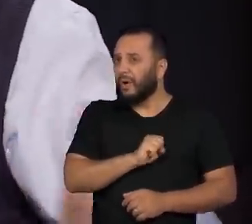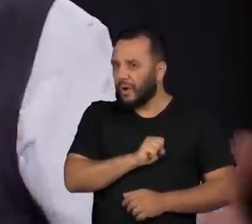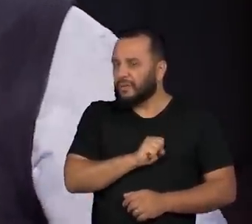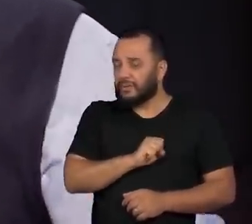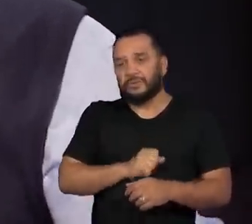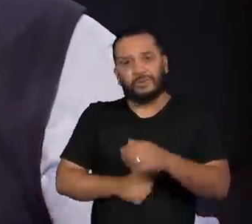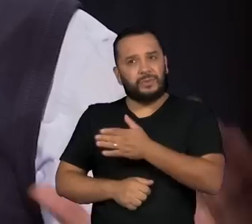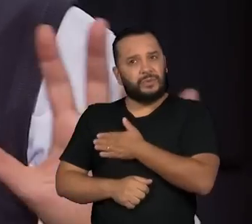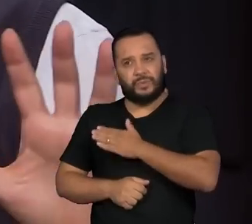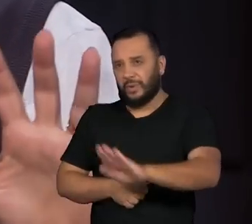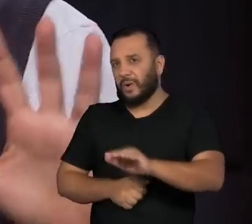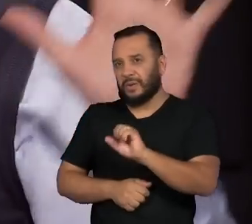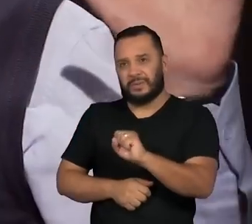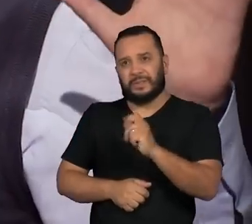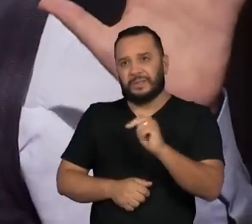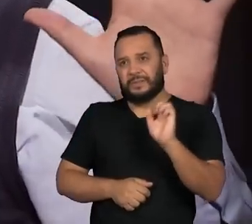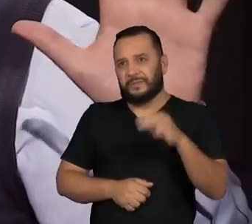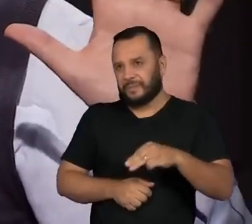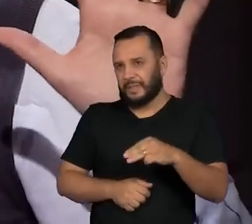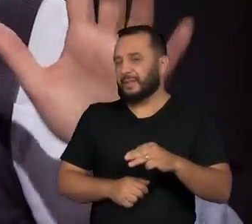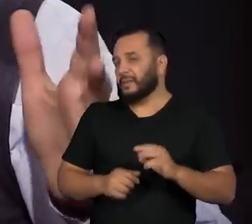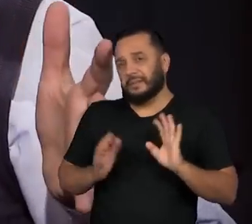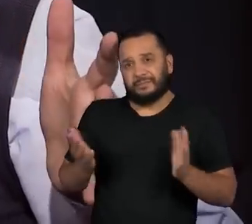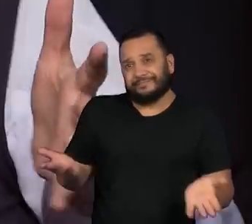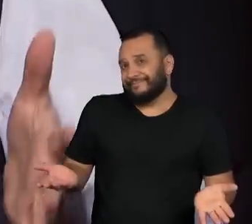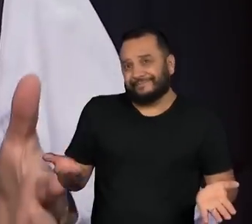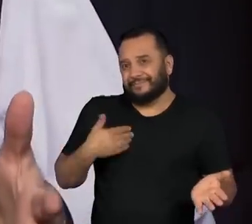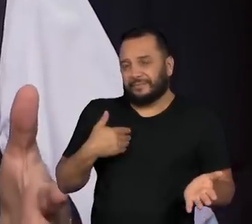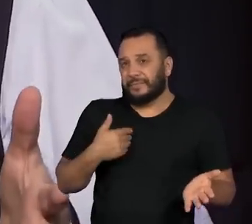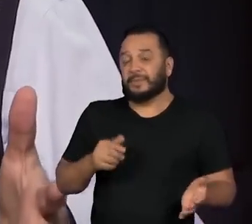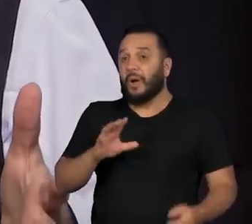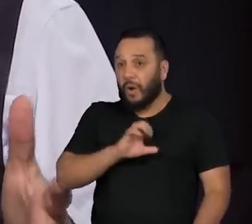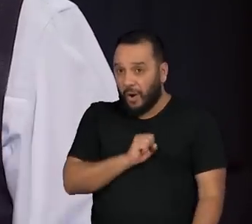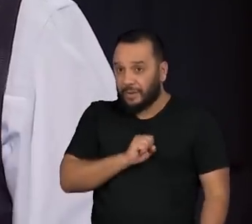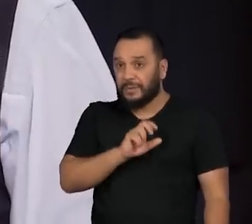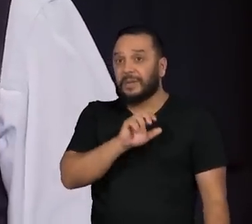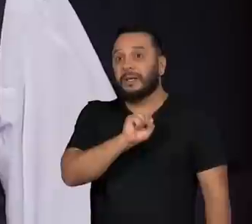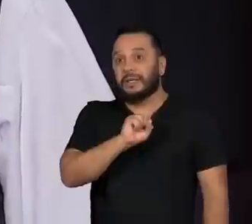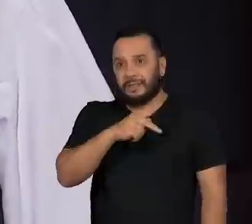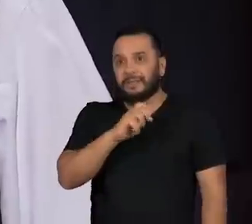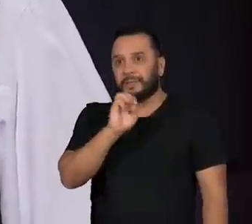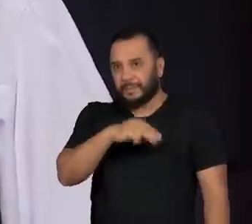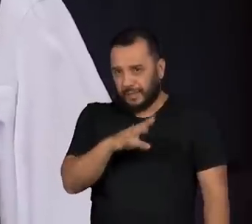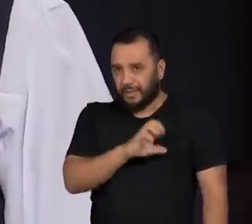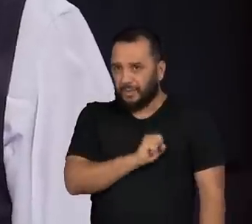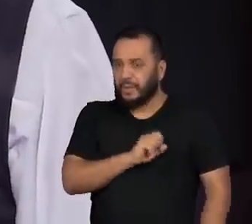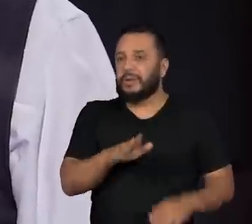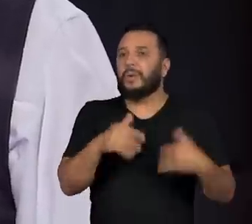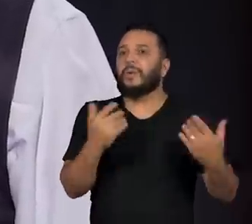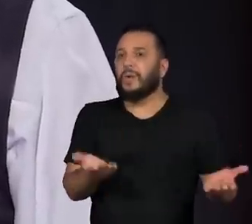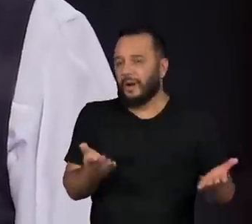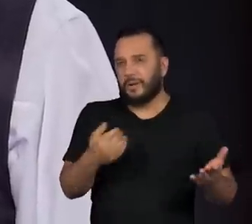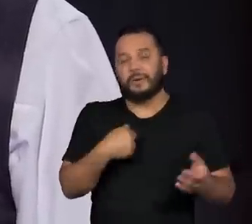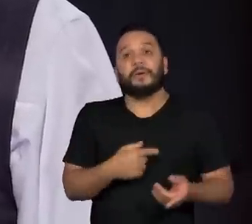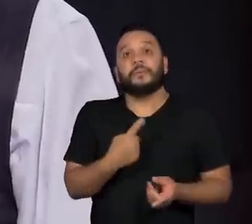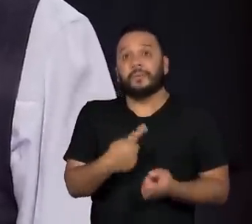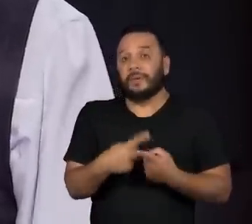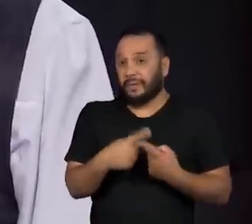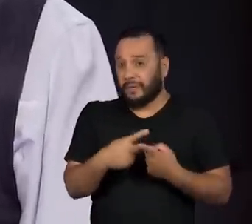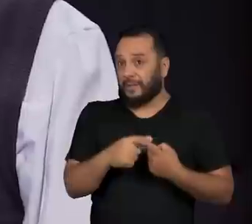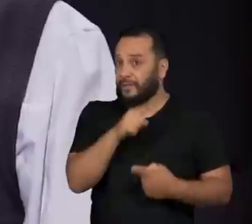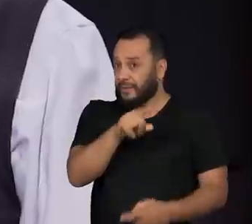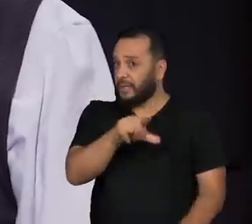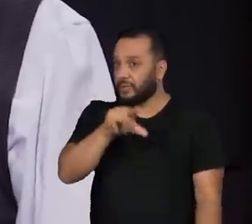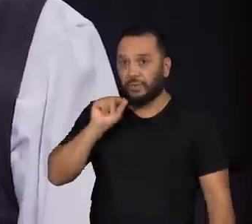pode ser que não gosta ele não gosta ele não deve saber nada se ele gosta dos planos você precisa ver que tipo de plantas está mandando porque aí era as possibilidades eleitoral é a sua